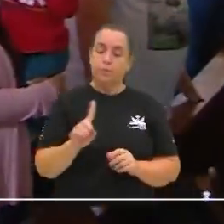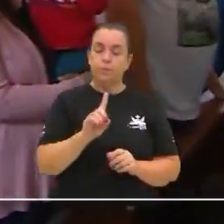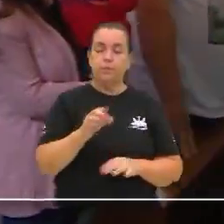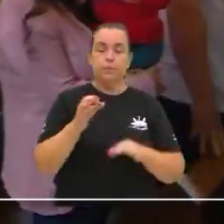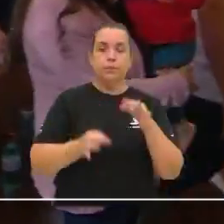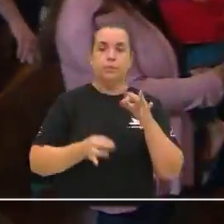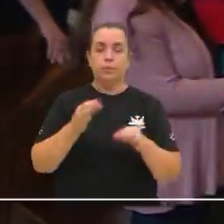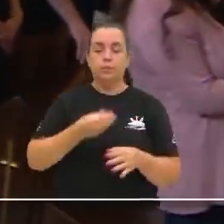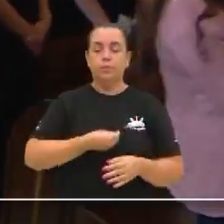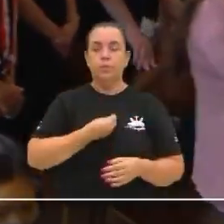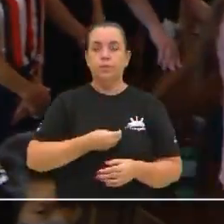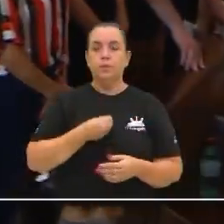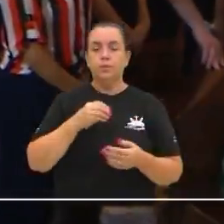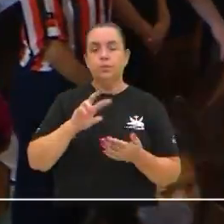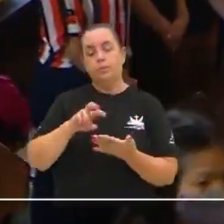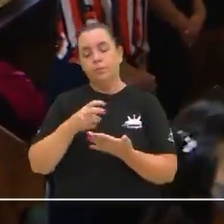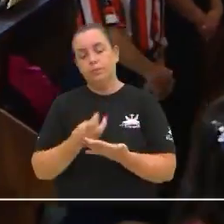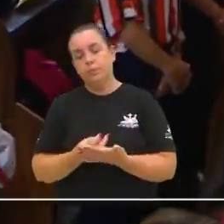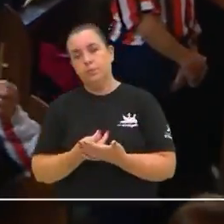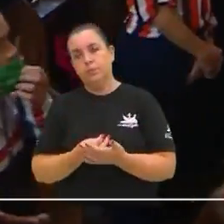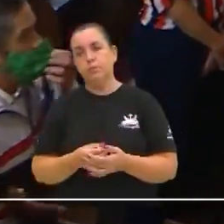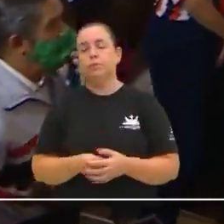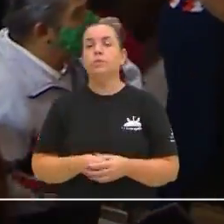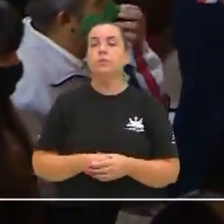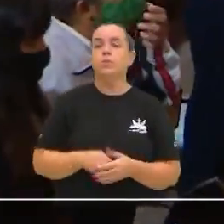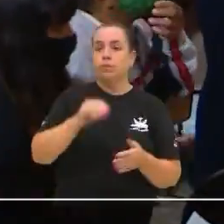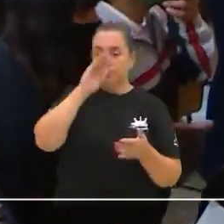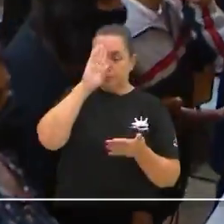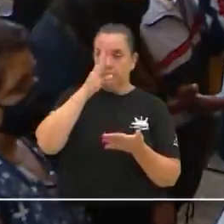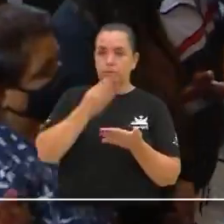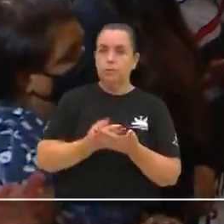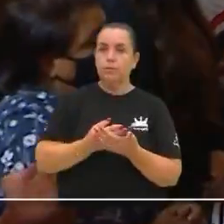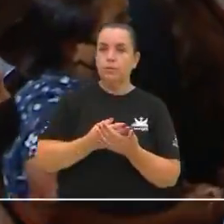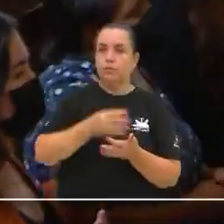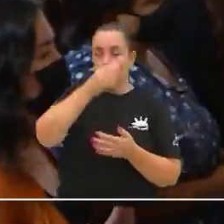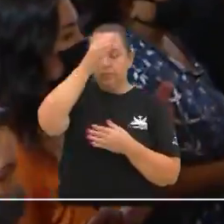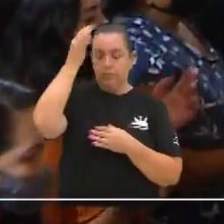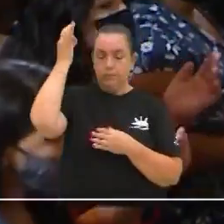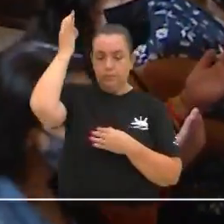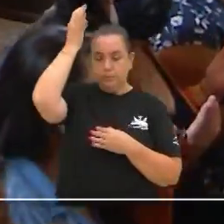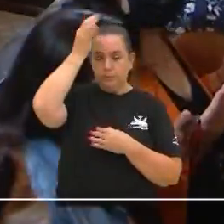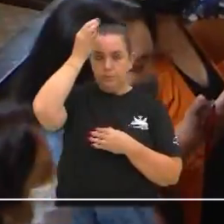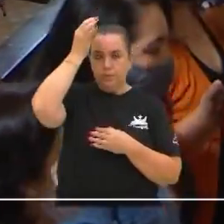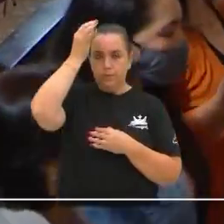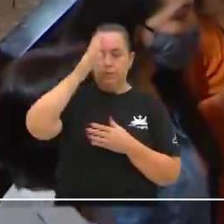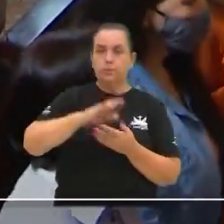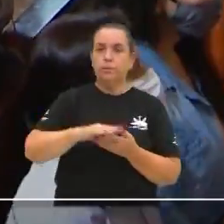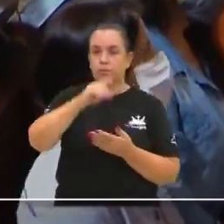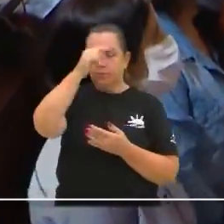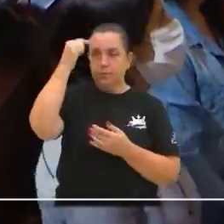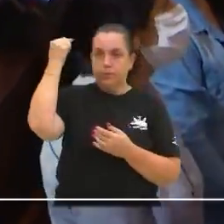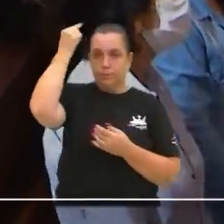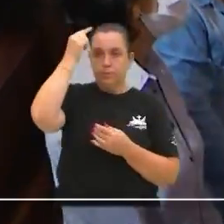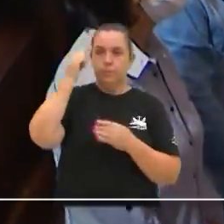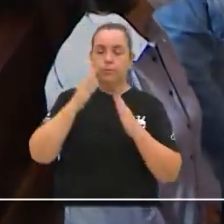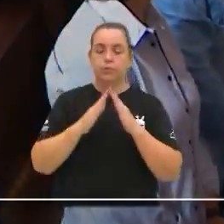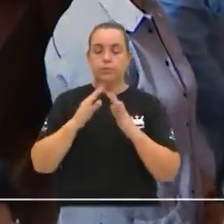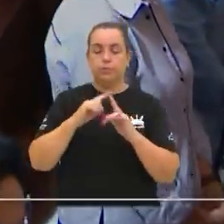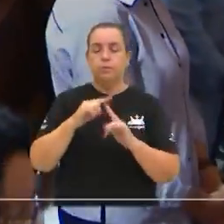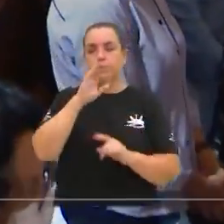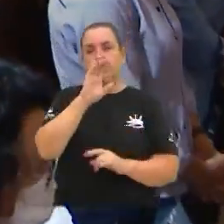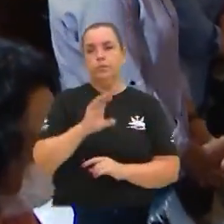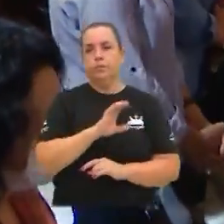Pai Todo-Poderoso, donde há de vir a julgar os vivos e os mortos. Creio no Espírito Santo,